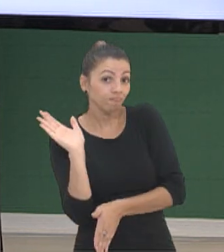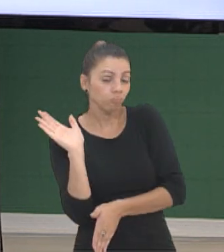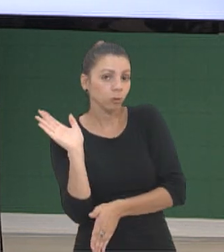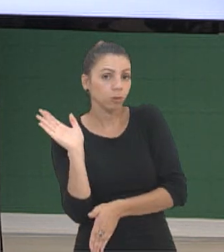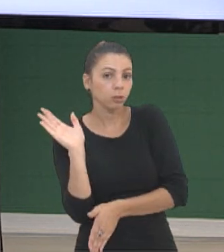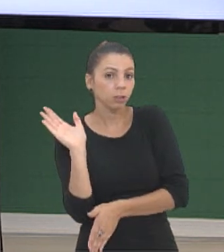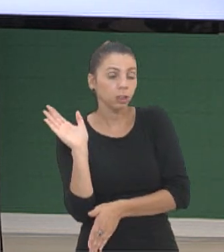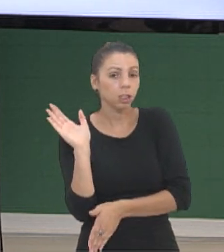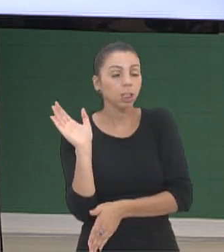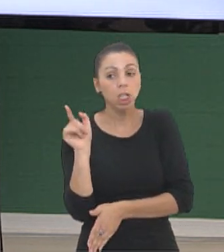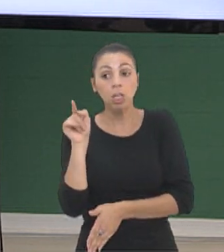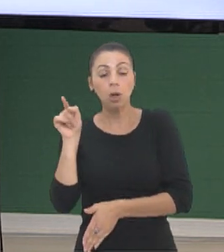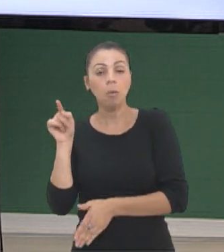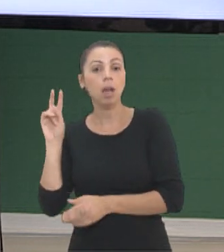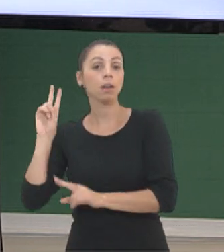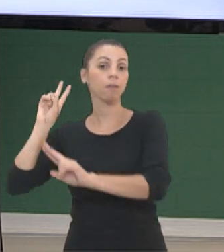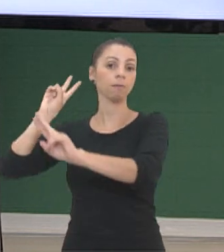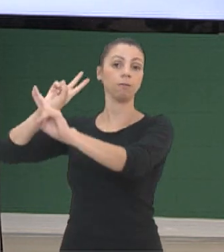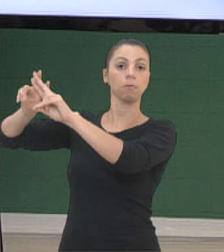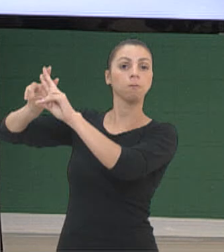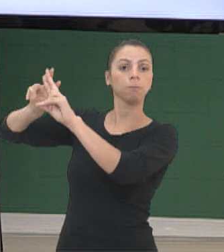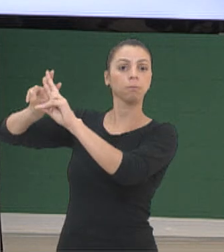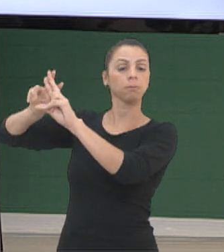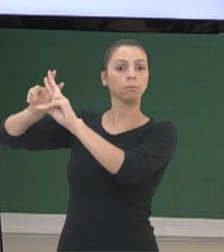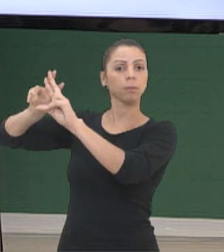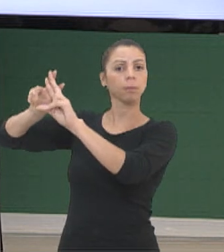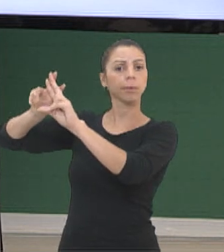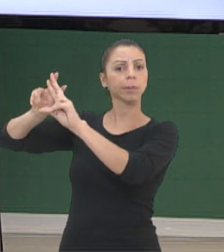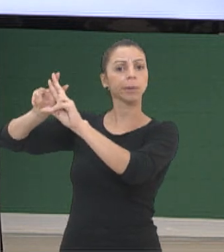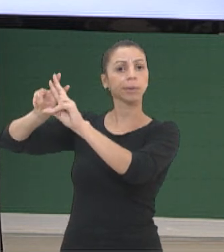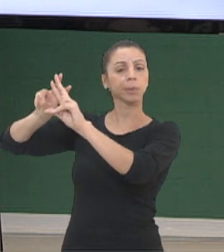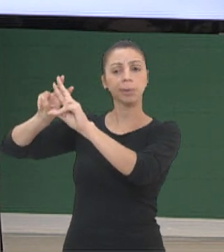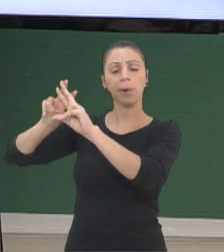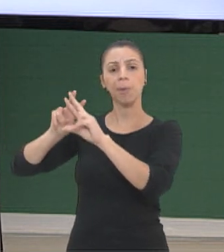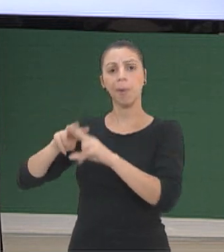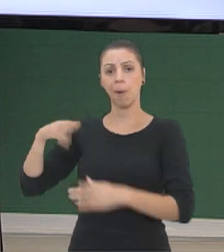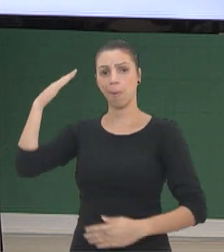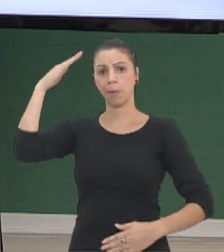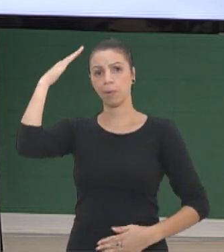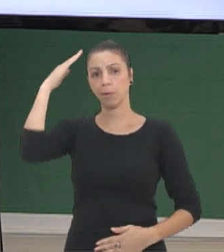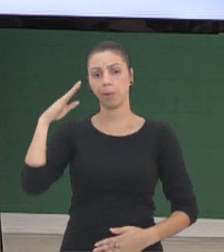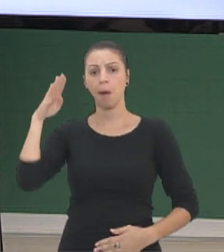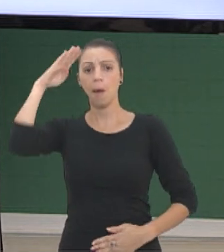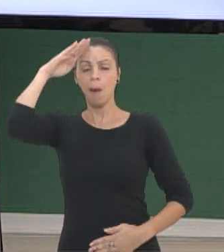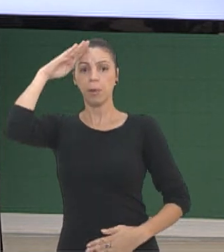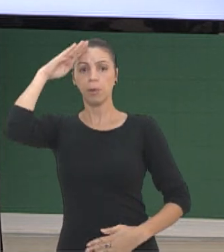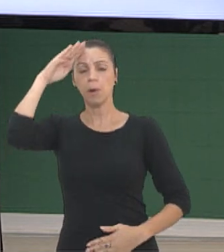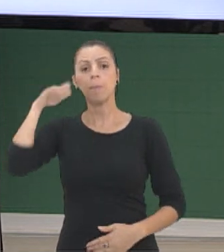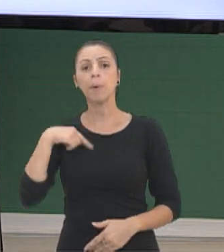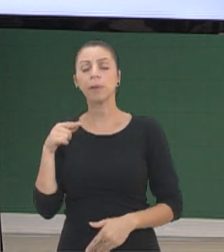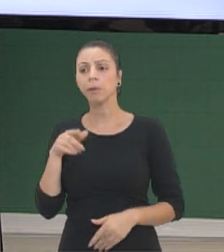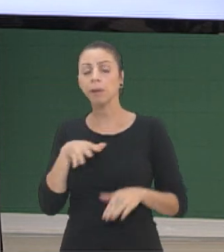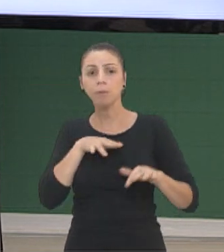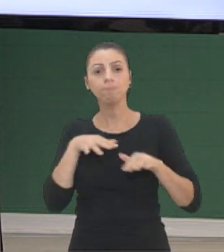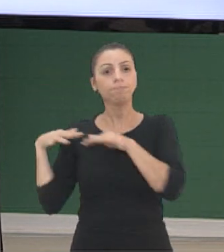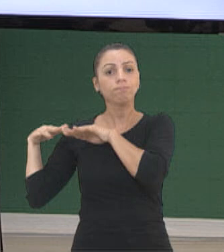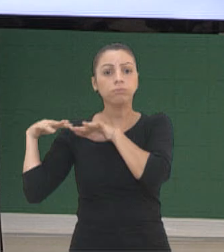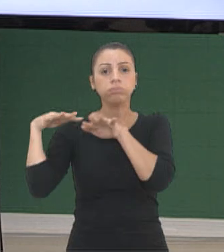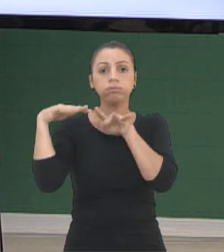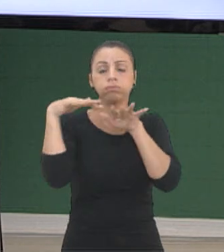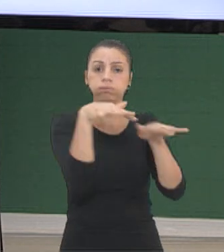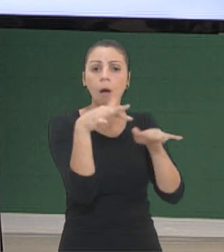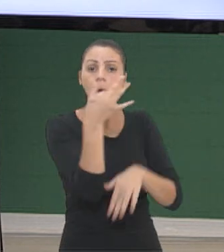Paris, ele fica preso em Tulherias e quando as tropas estrangeiras absolutistas tentam invadir